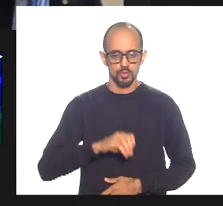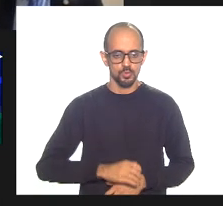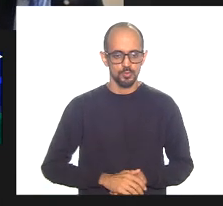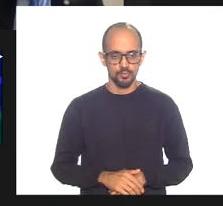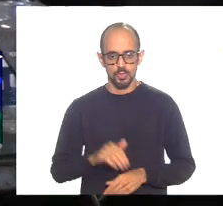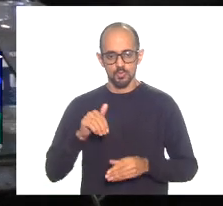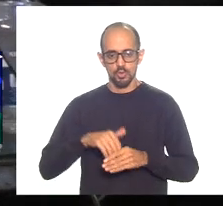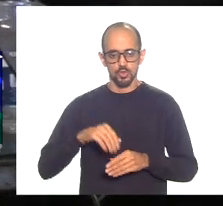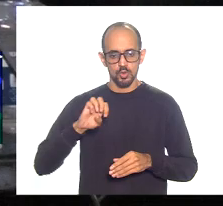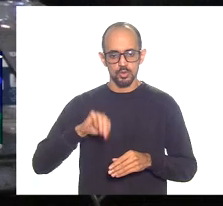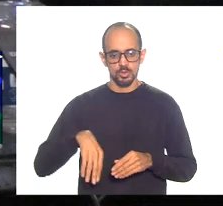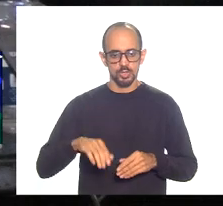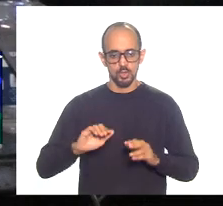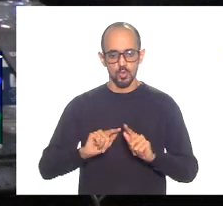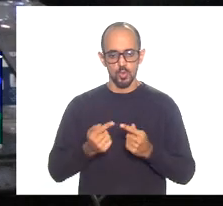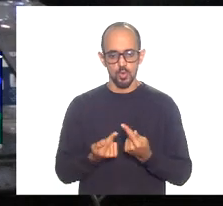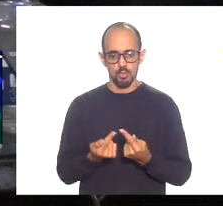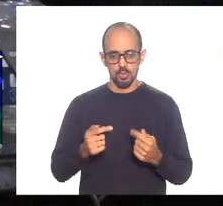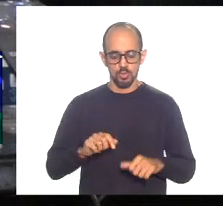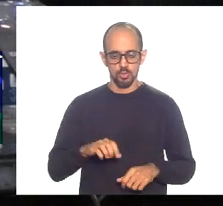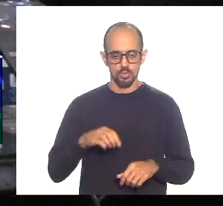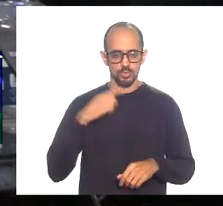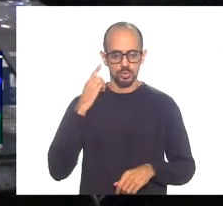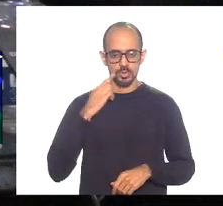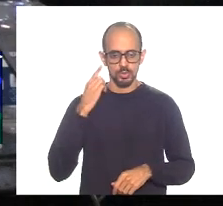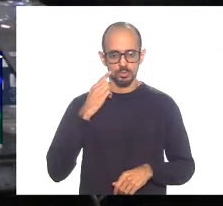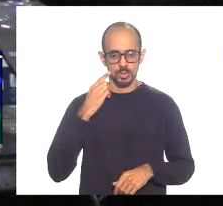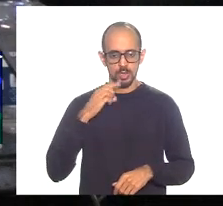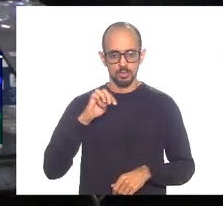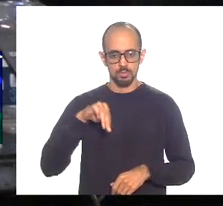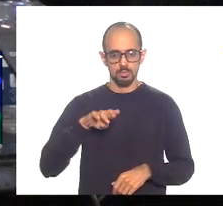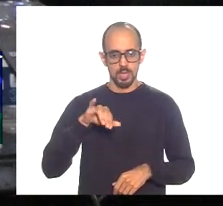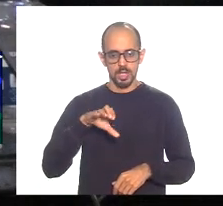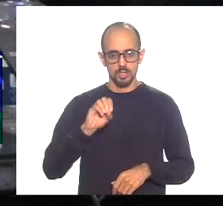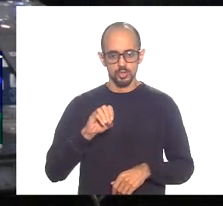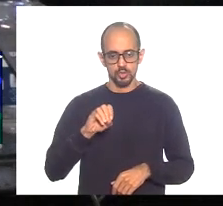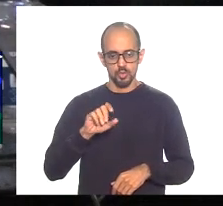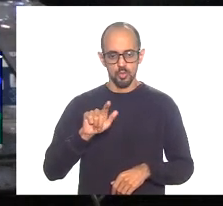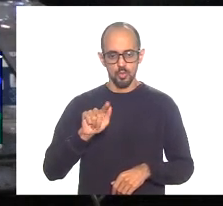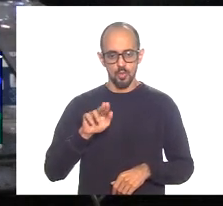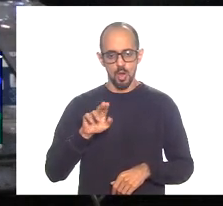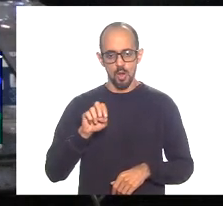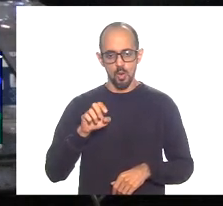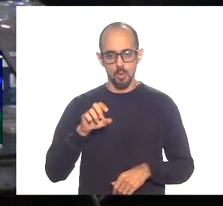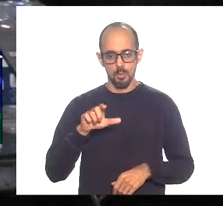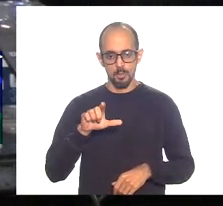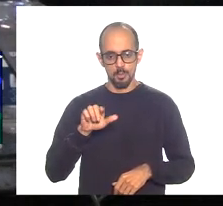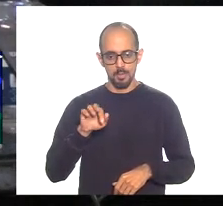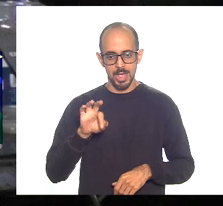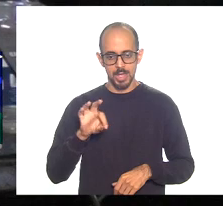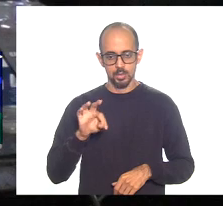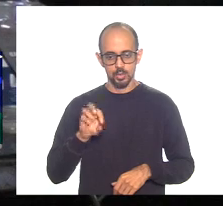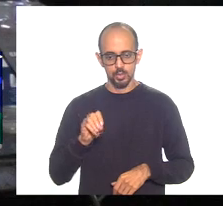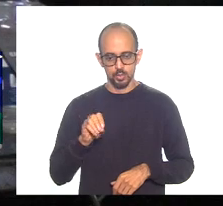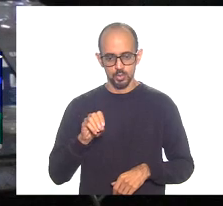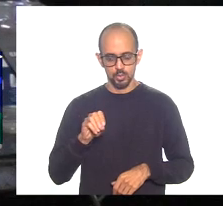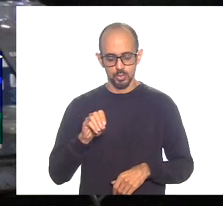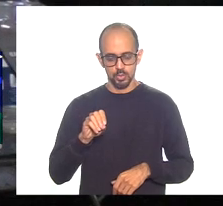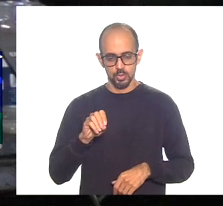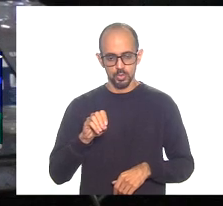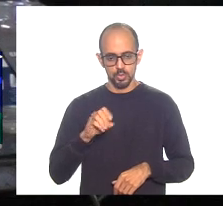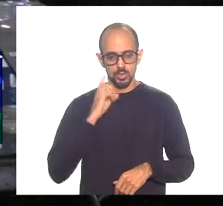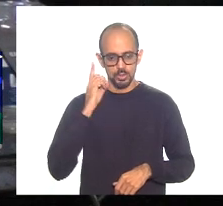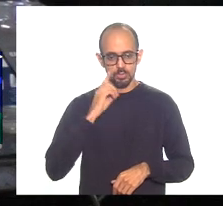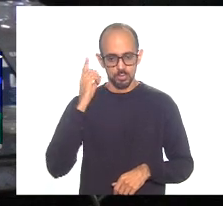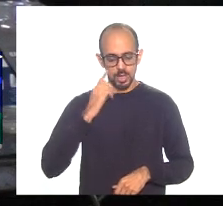e botou sim no grupo Deputado Márcio Gualberto o meu Paulo Márcio Gualberto